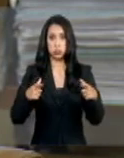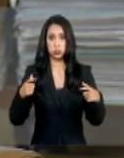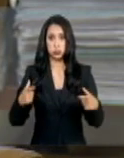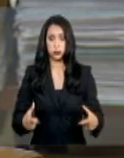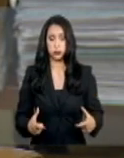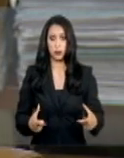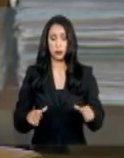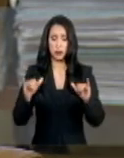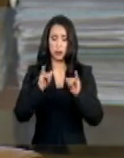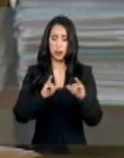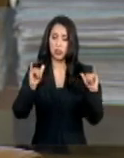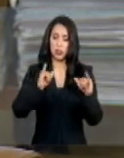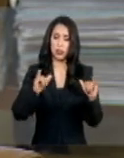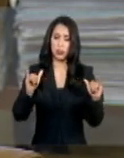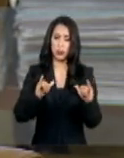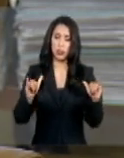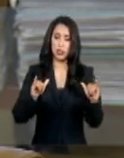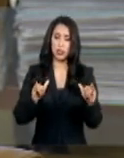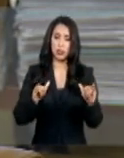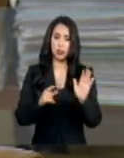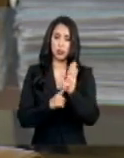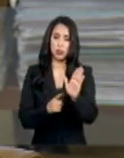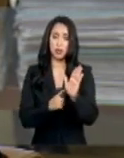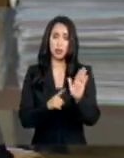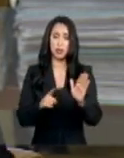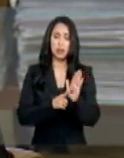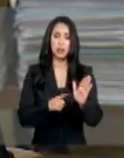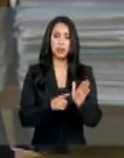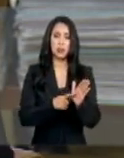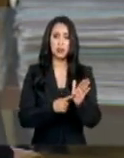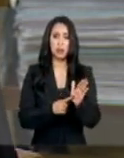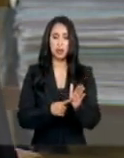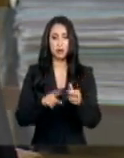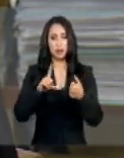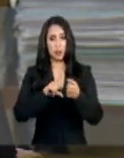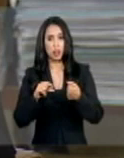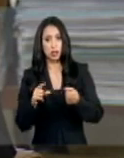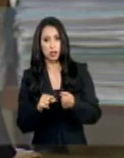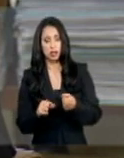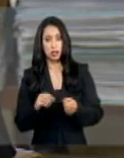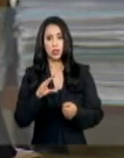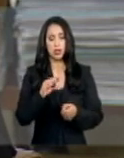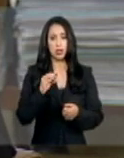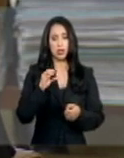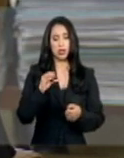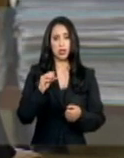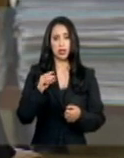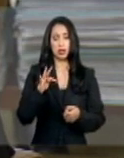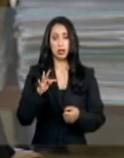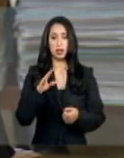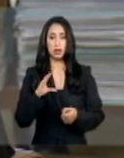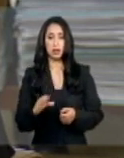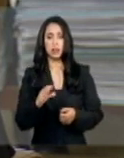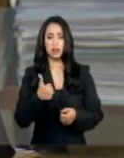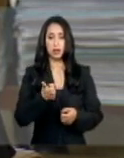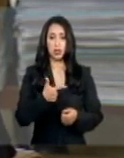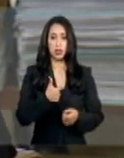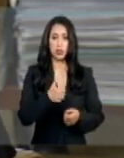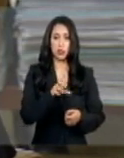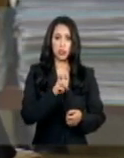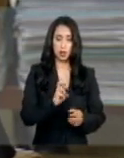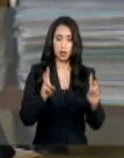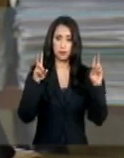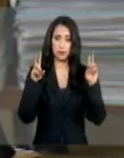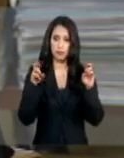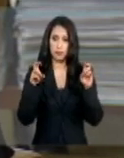de divulgação e publicidade assim sendo de obra também a regra do artigo tal do cpc 2015 observa ainda